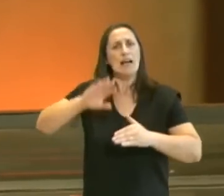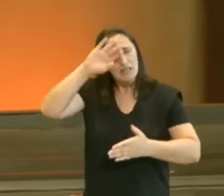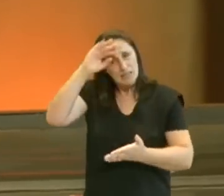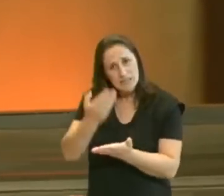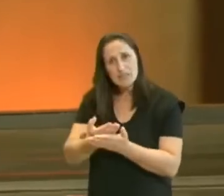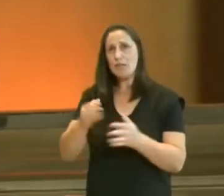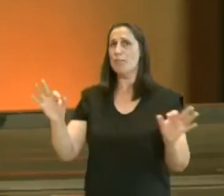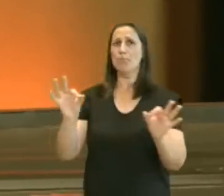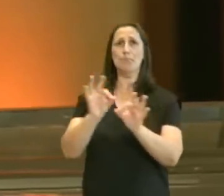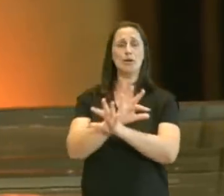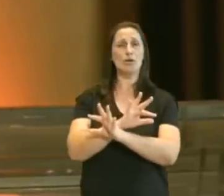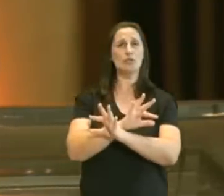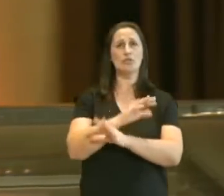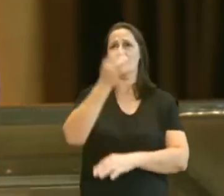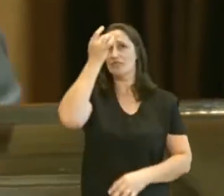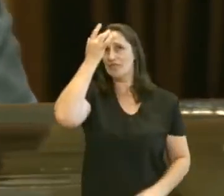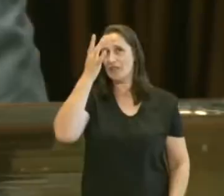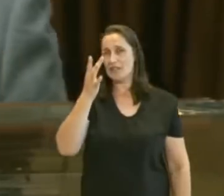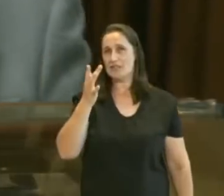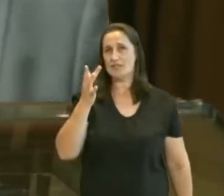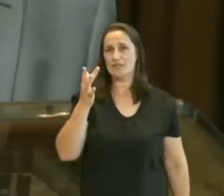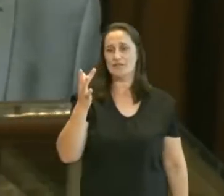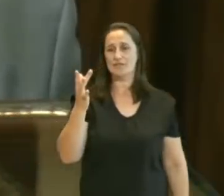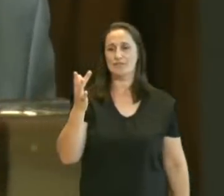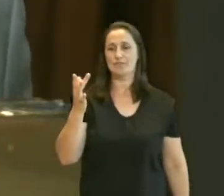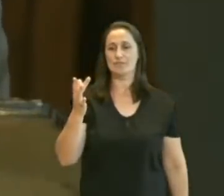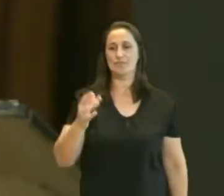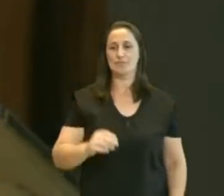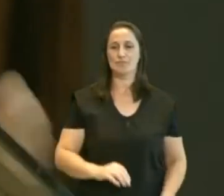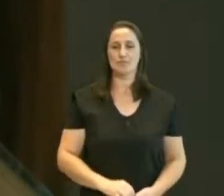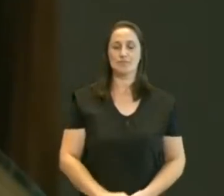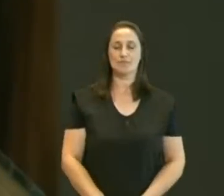o problema, tão fácil.